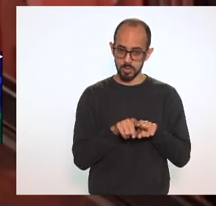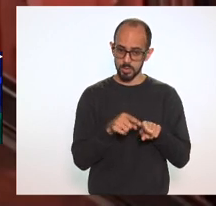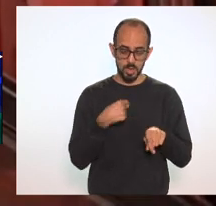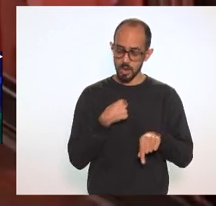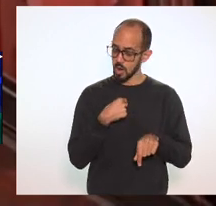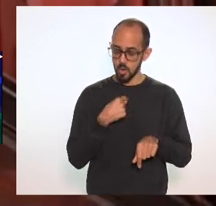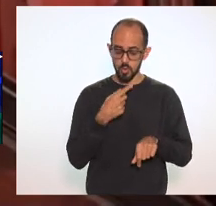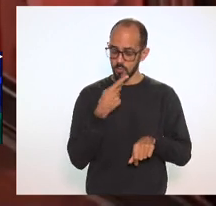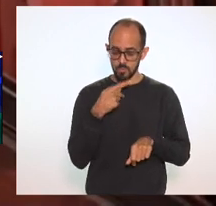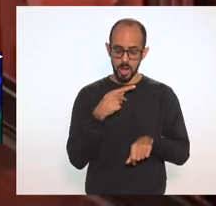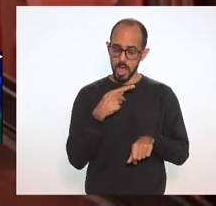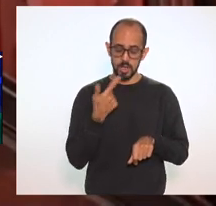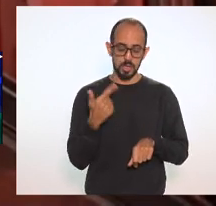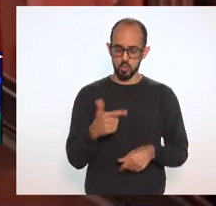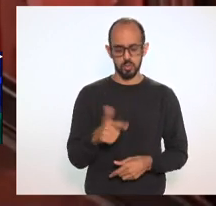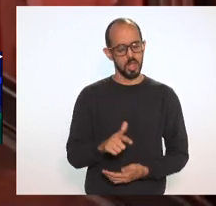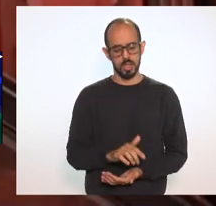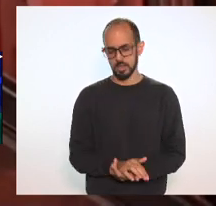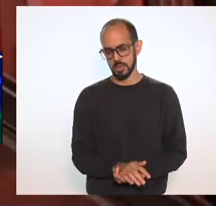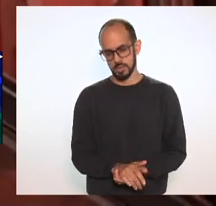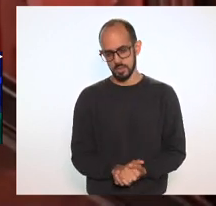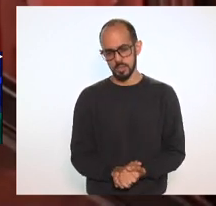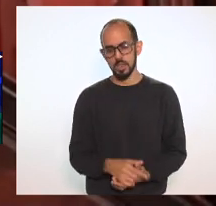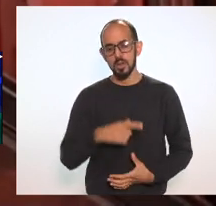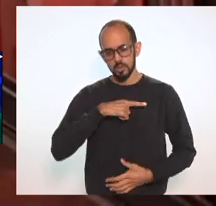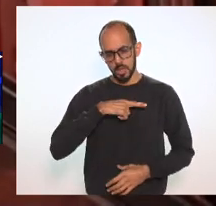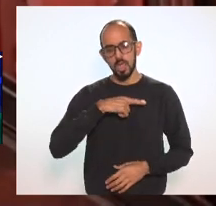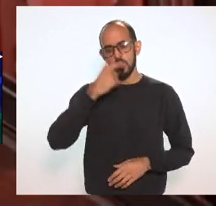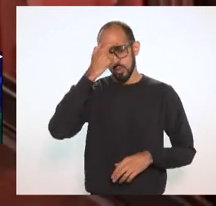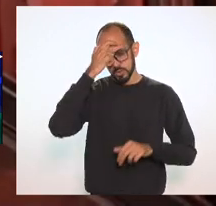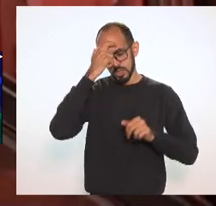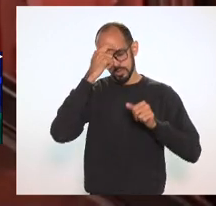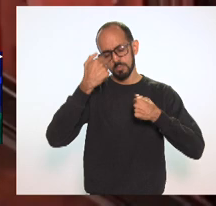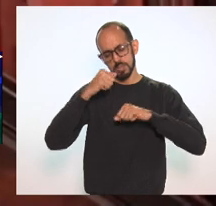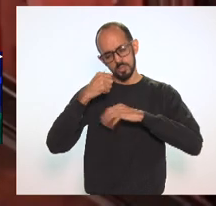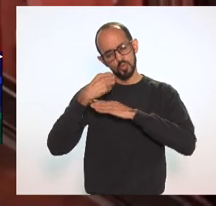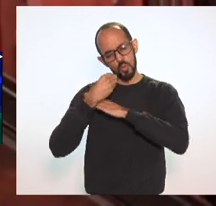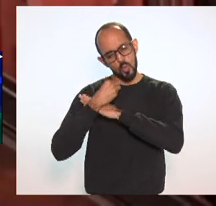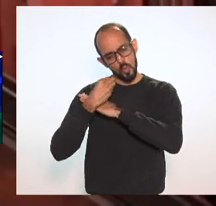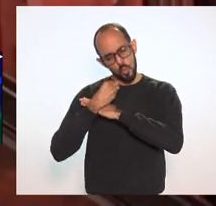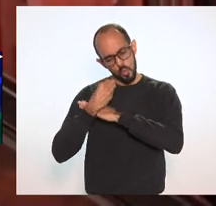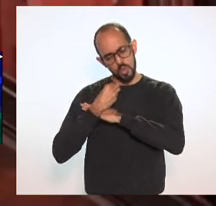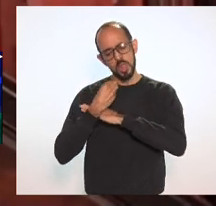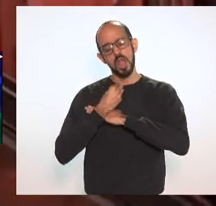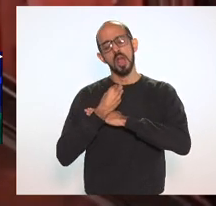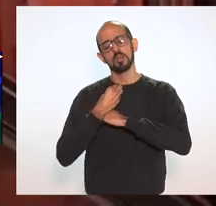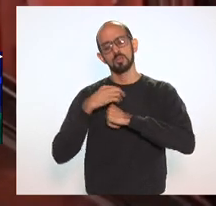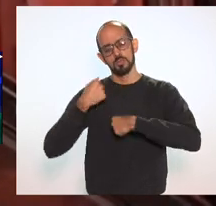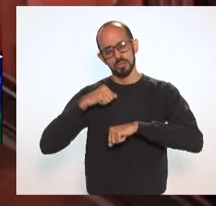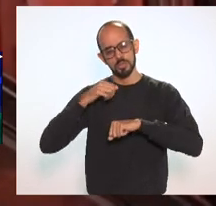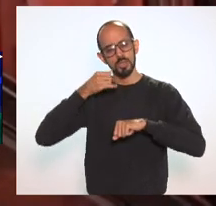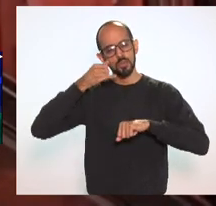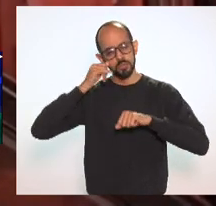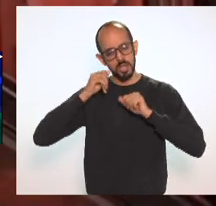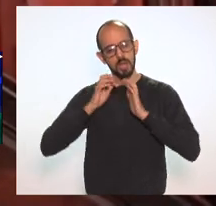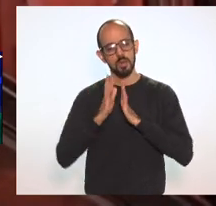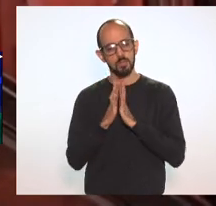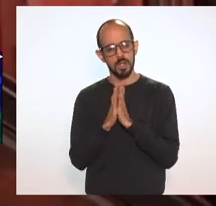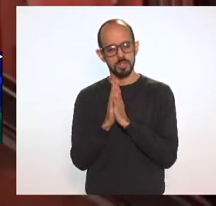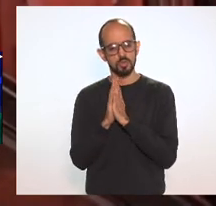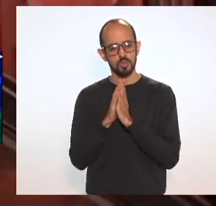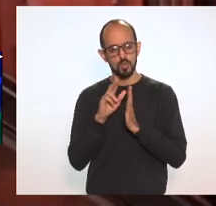não lembro o coronavírus e tem consciência que precisamos nos cuidar e vamos nos proteger evitar aglomerações